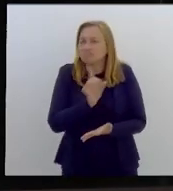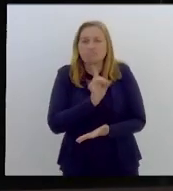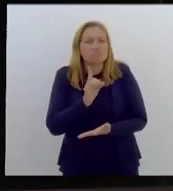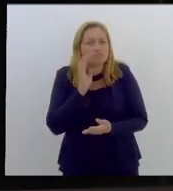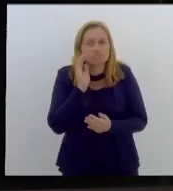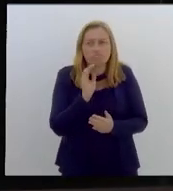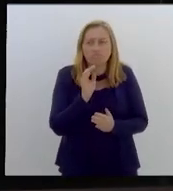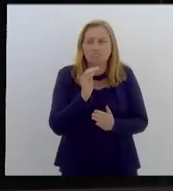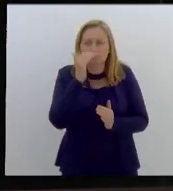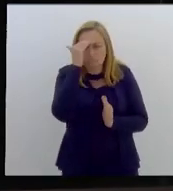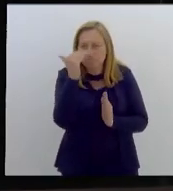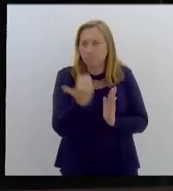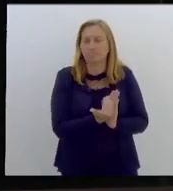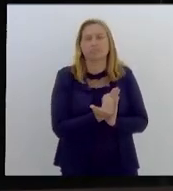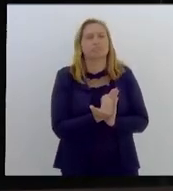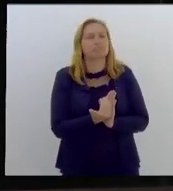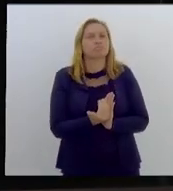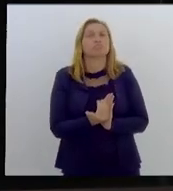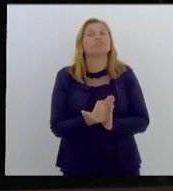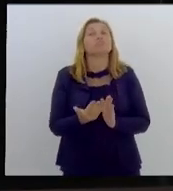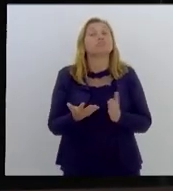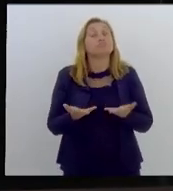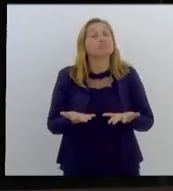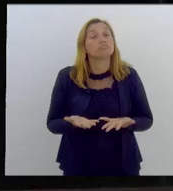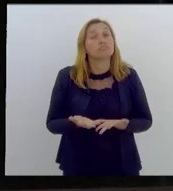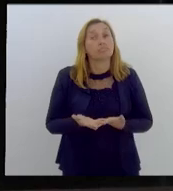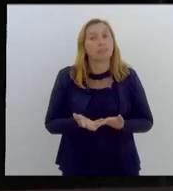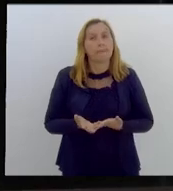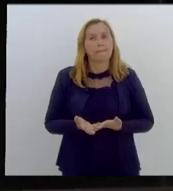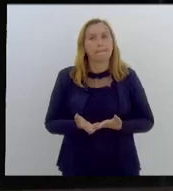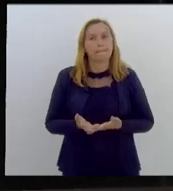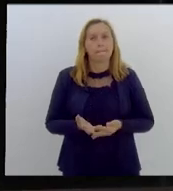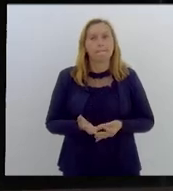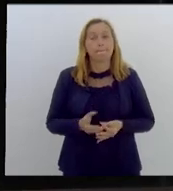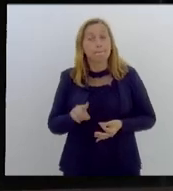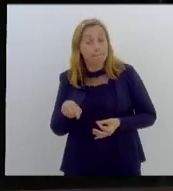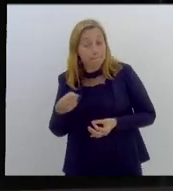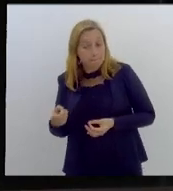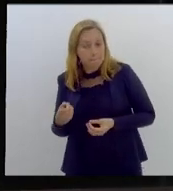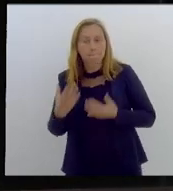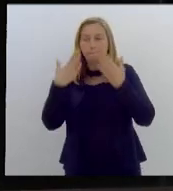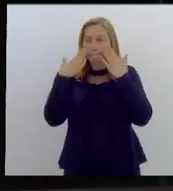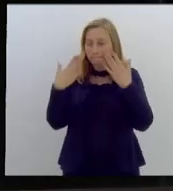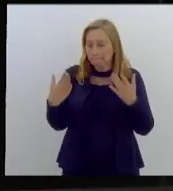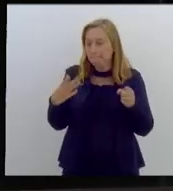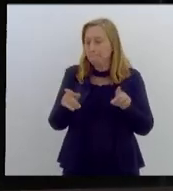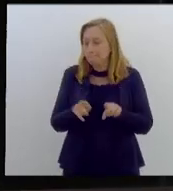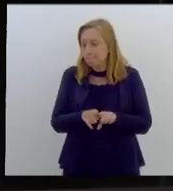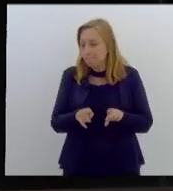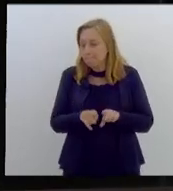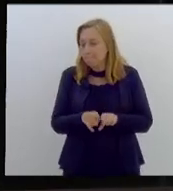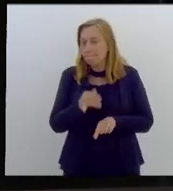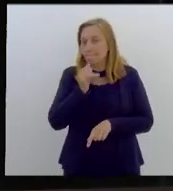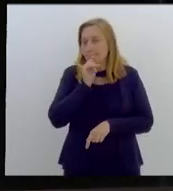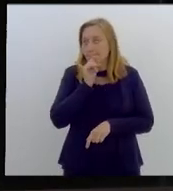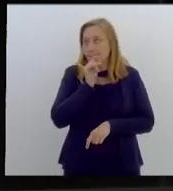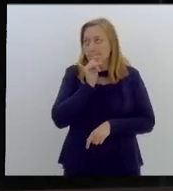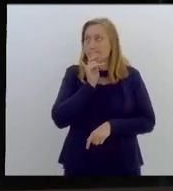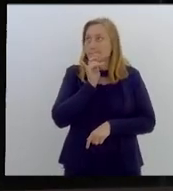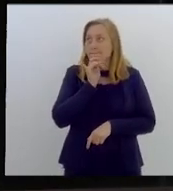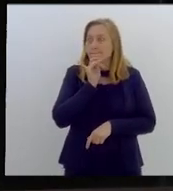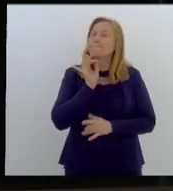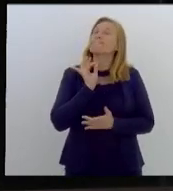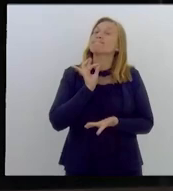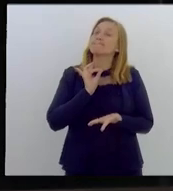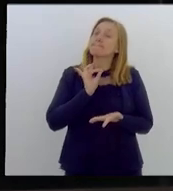levado sequer em consideração. Quando a gente, a outra que nós apresentamos, por exemplo, é que